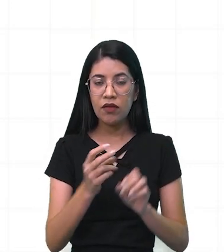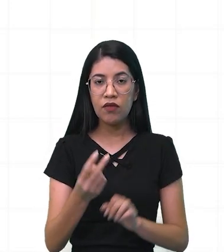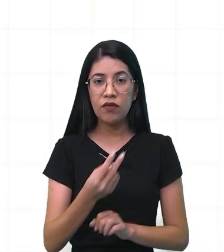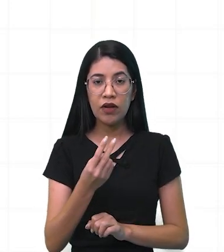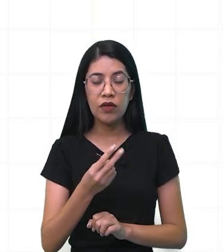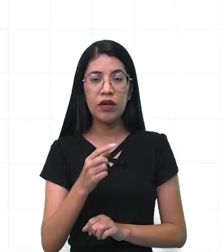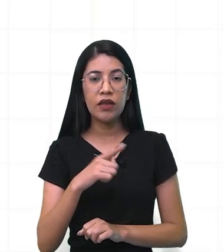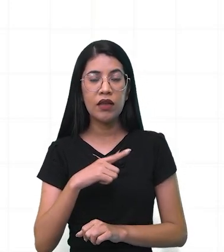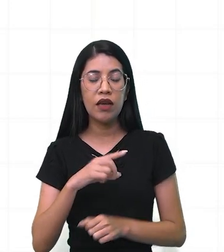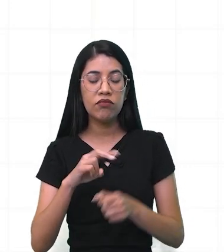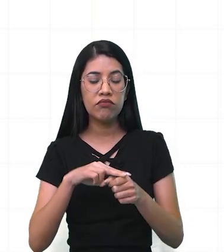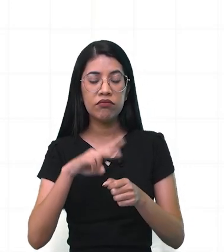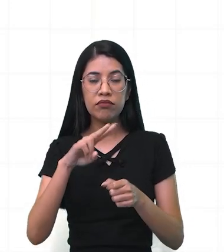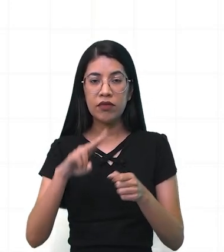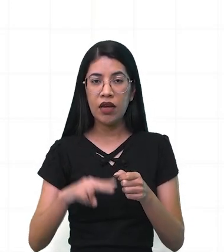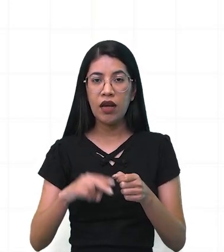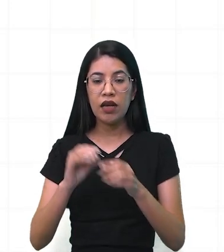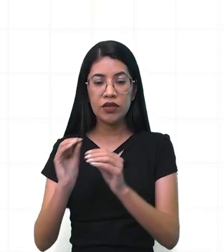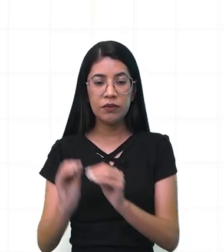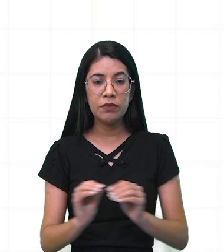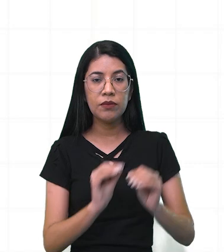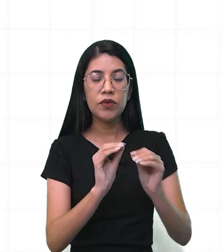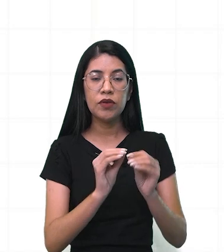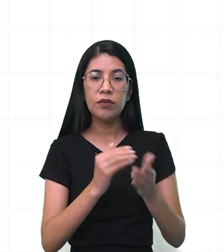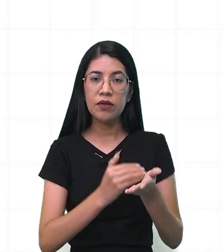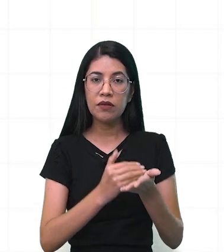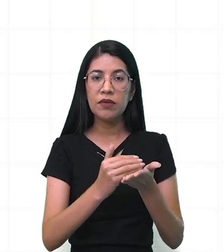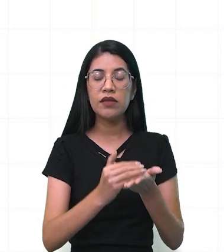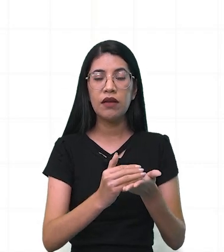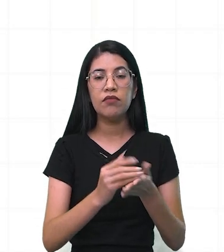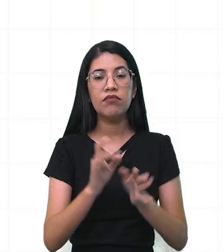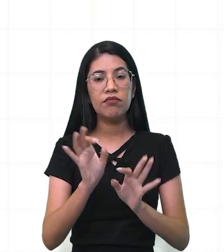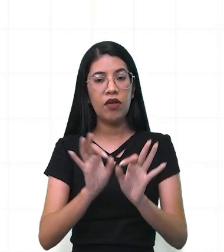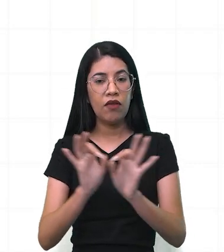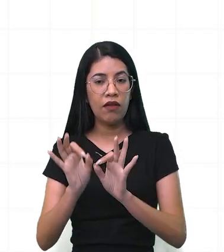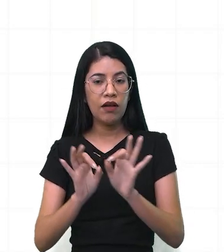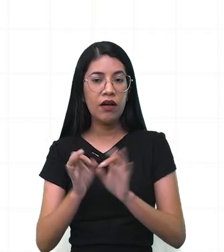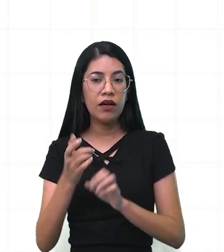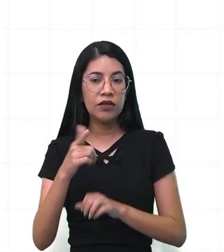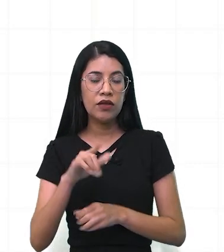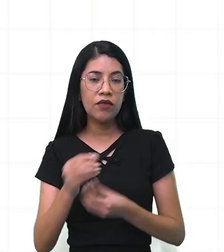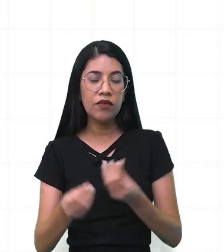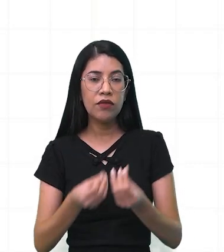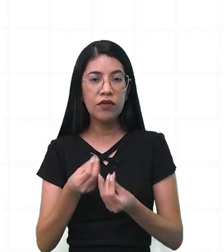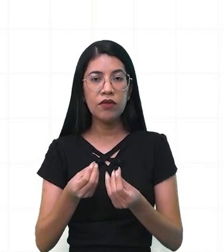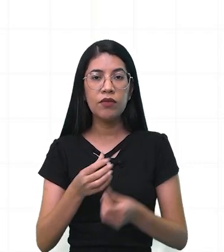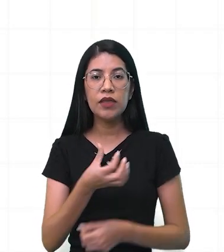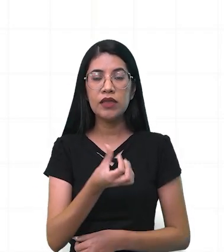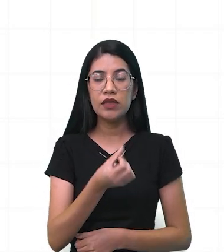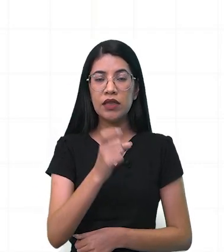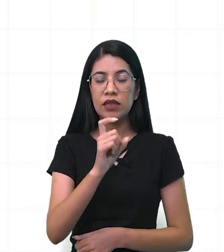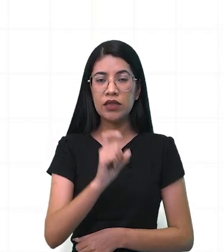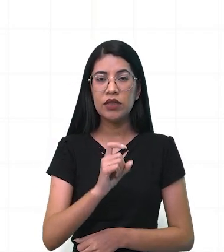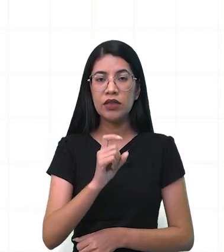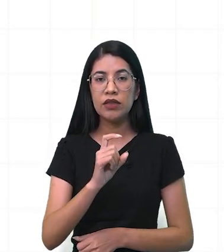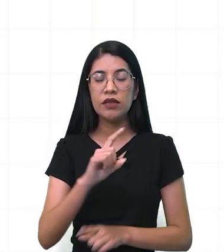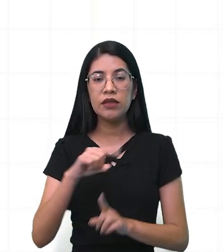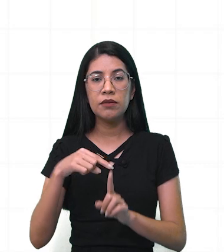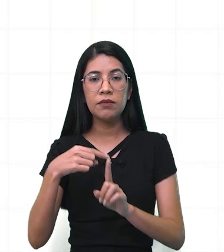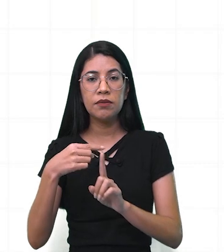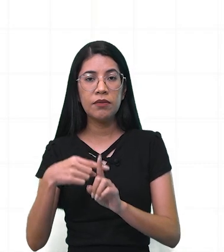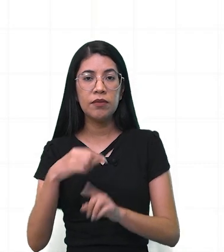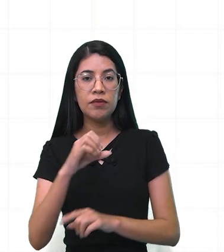com a variável no início. Então, melhorando aqui a situação, a gente pode colocar 6x